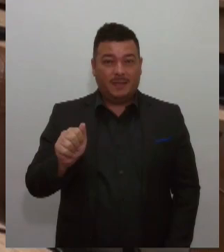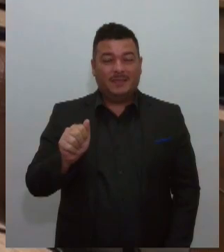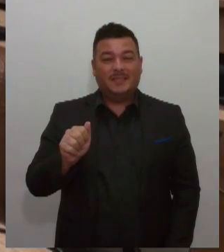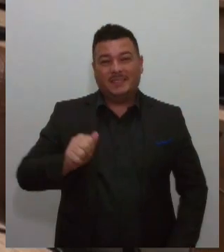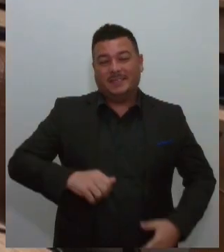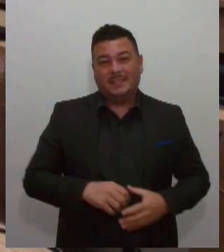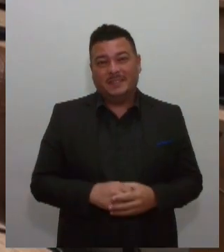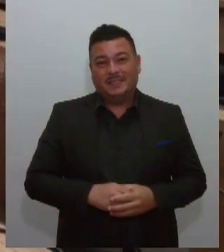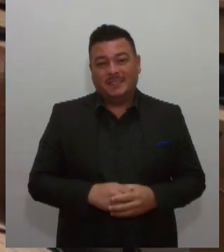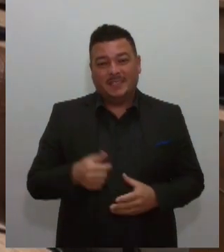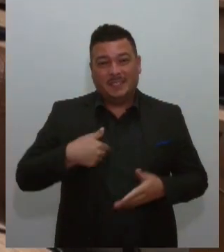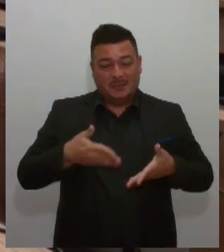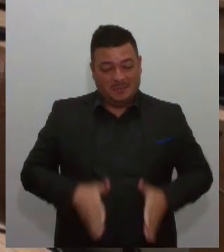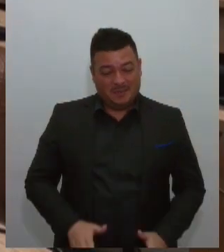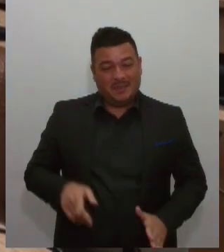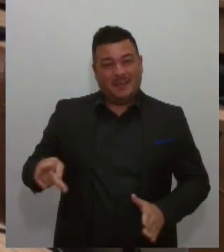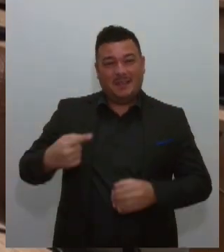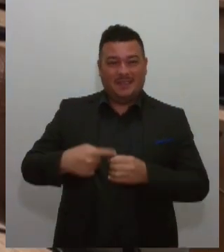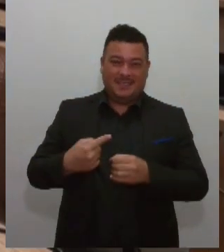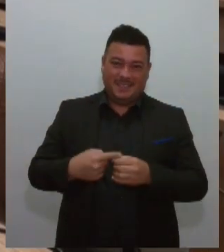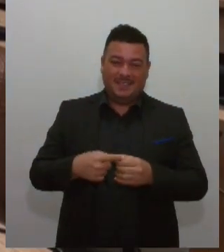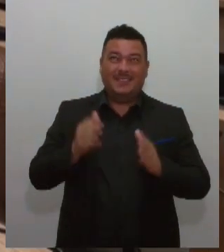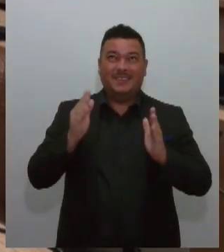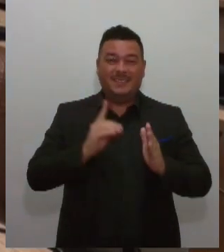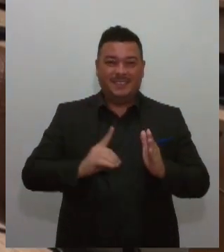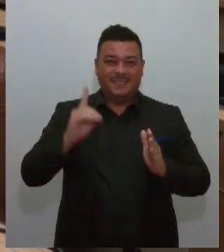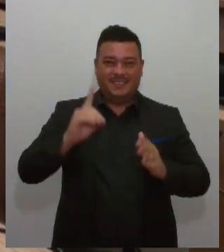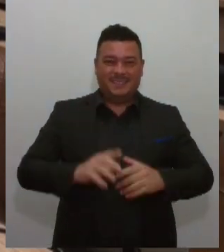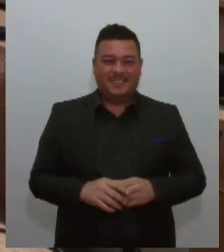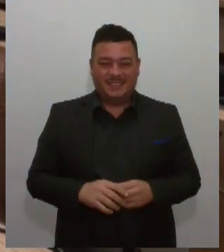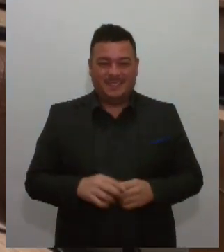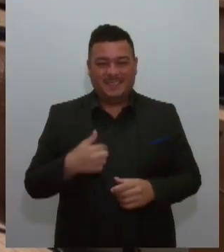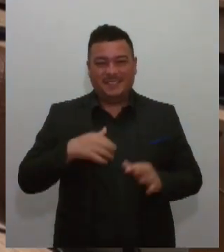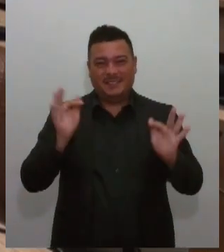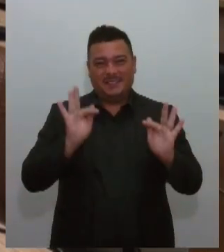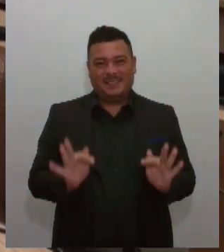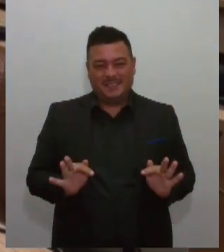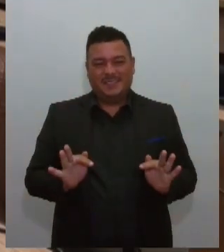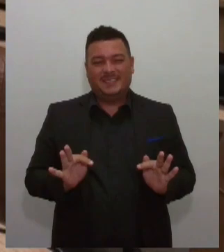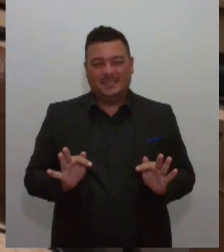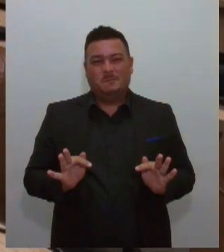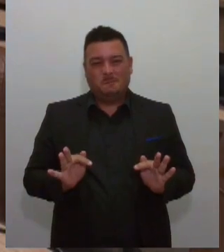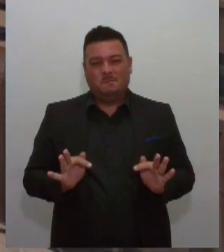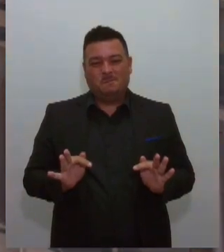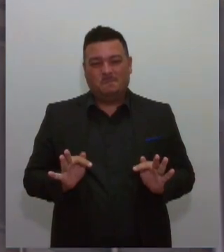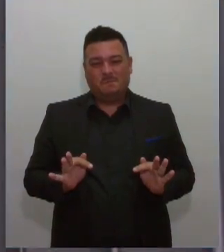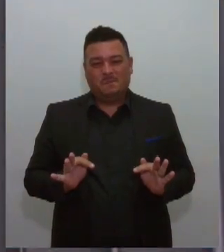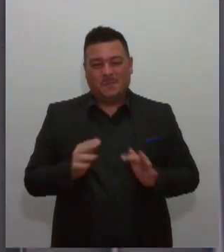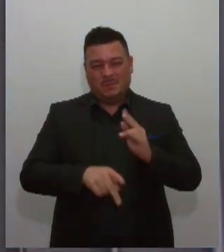cidadão caridense também, graças a Deus. E muito feliz pelo povo de Sergipe.